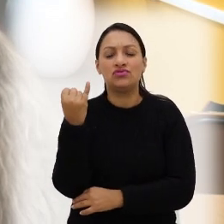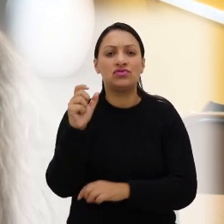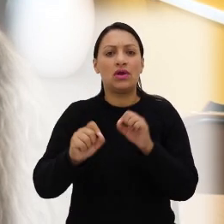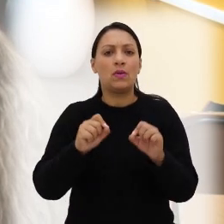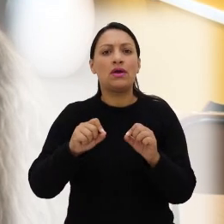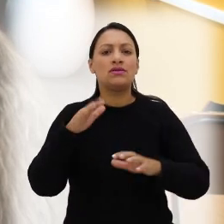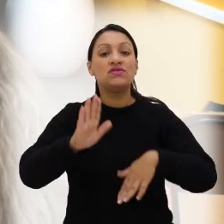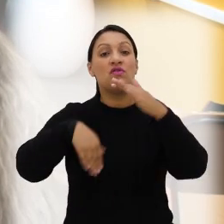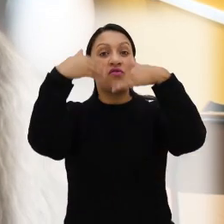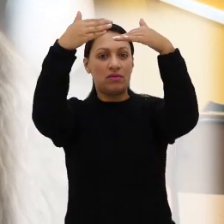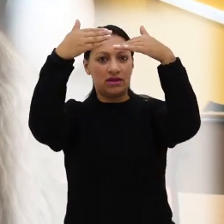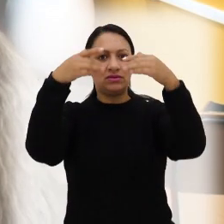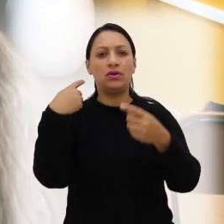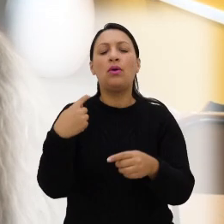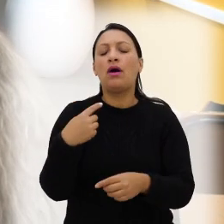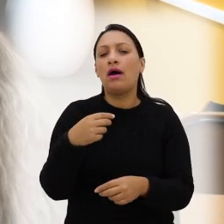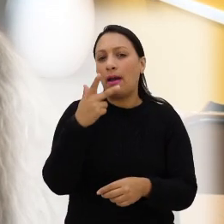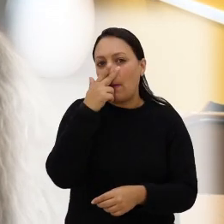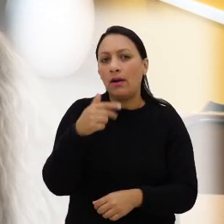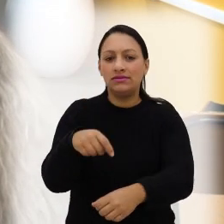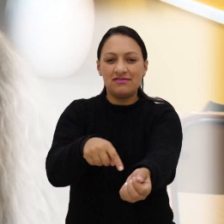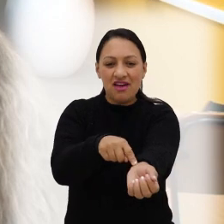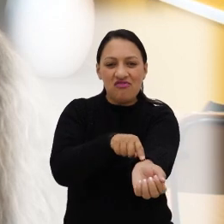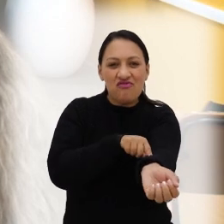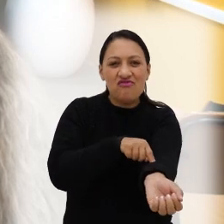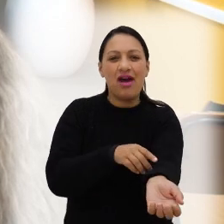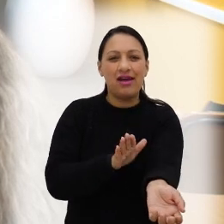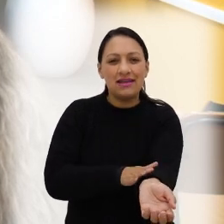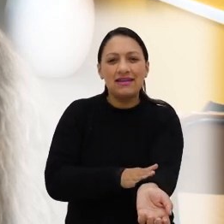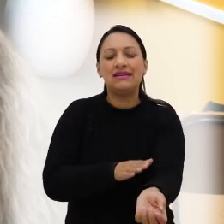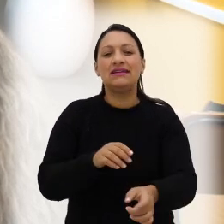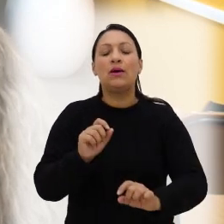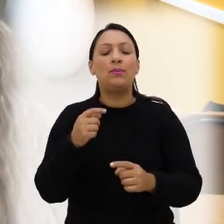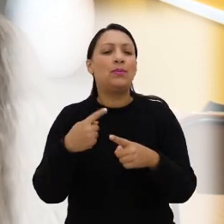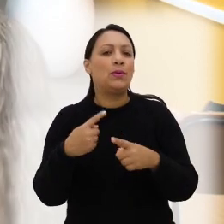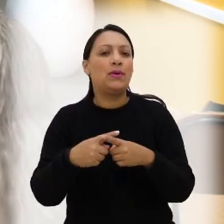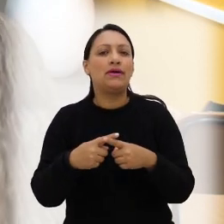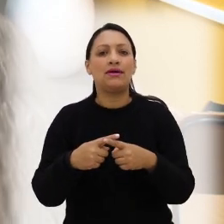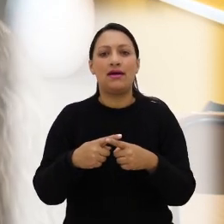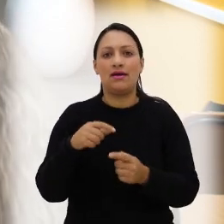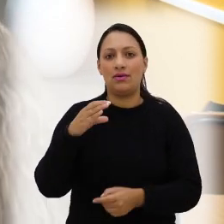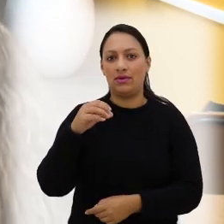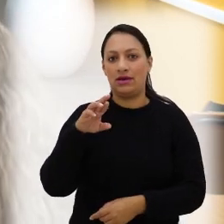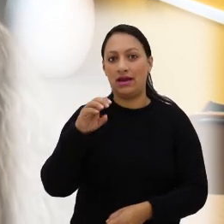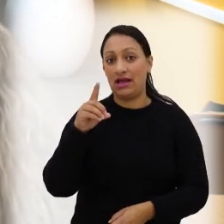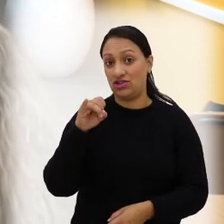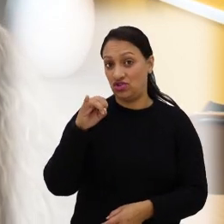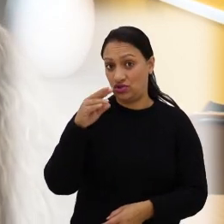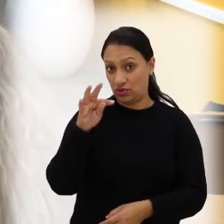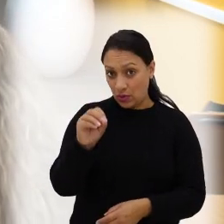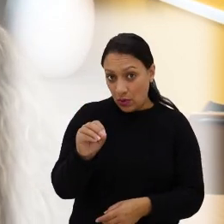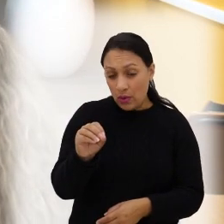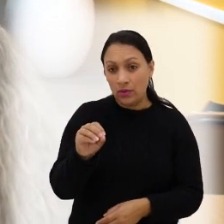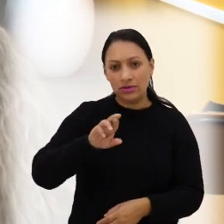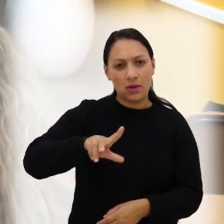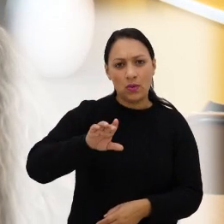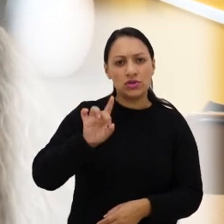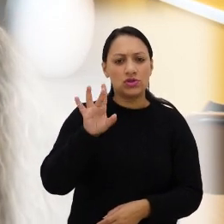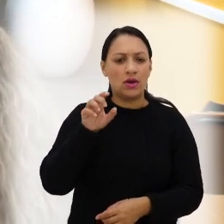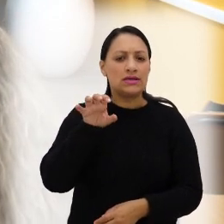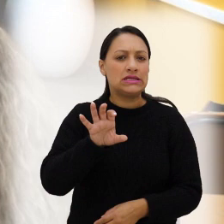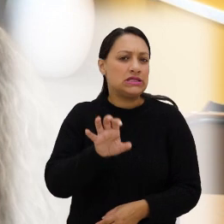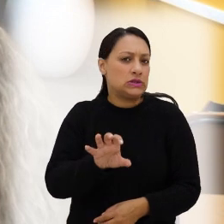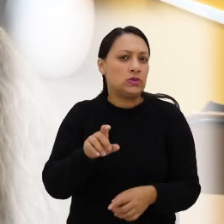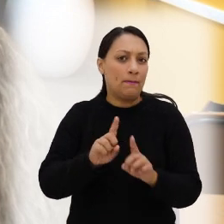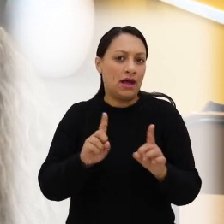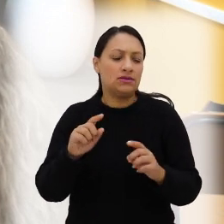inovação, não necessariamente com crédito, mas também com crédito, porque o crédito é o nosso core, né, nosso business, mas não necessariamente com crédito, e é o caso de um